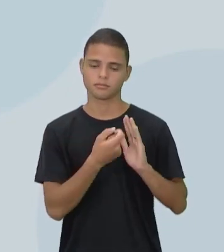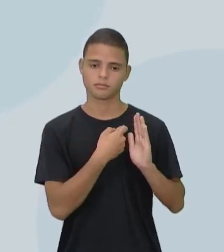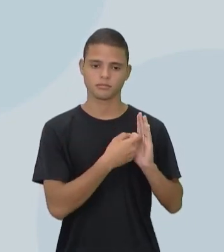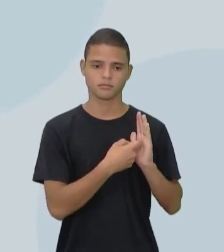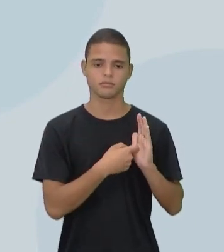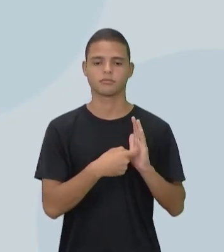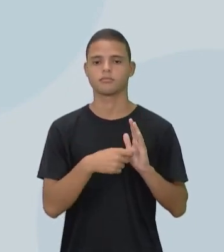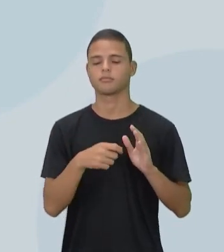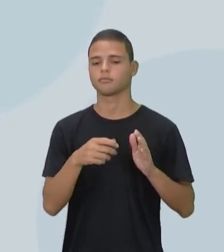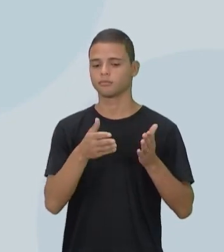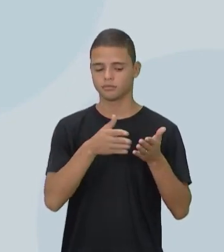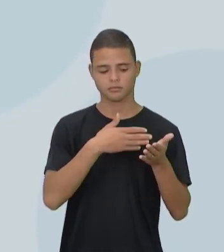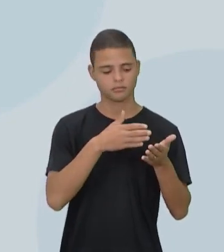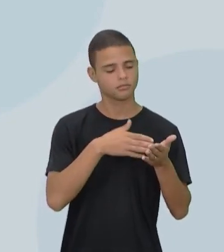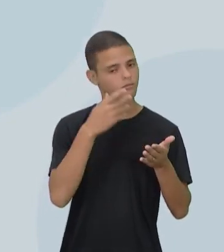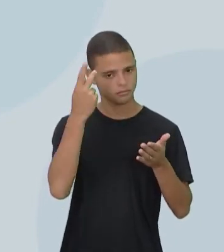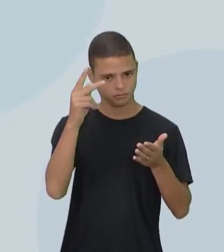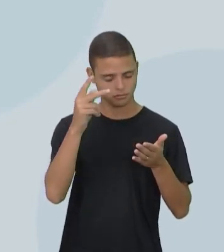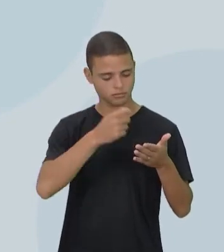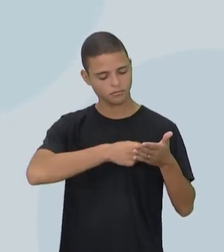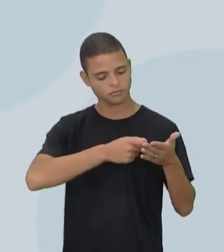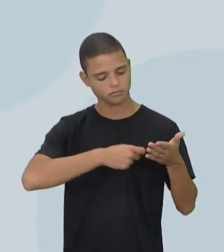caderno